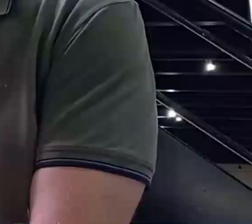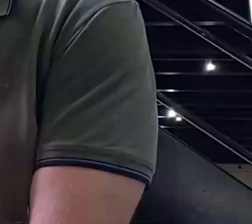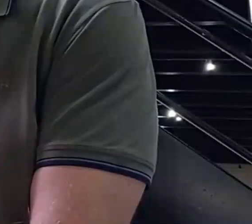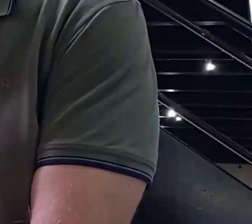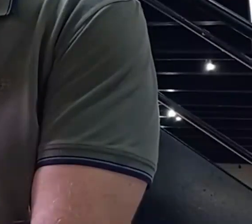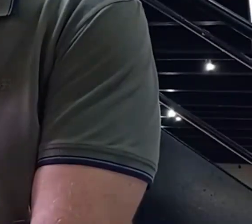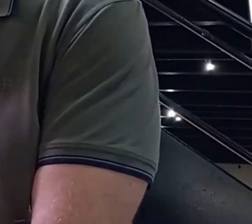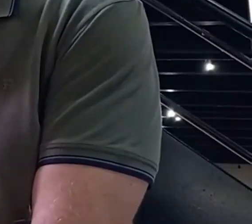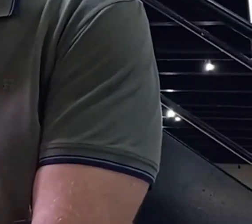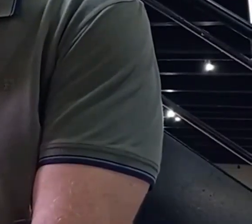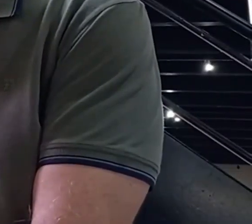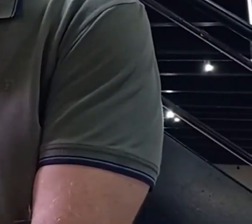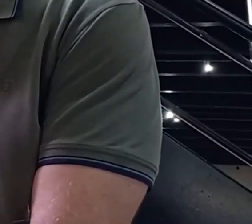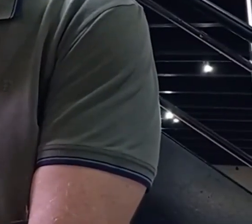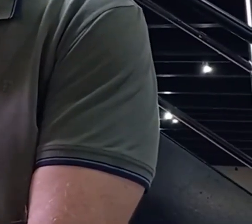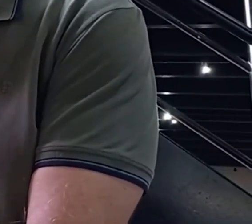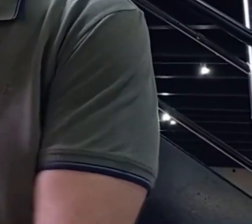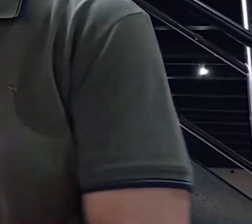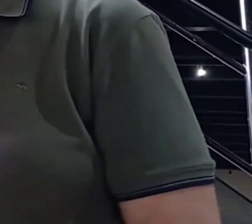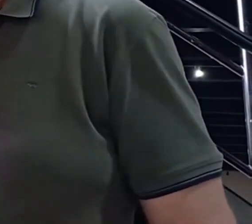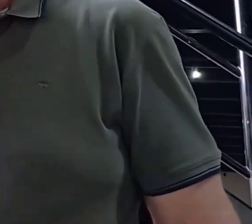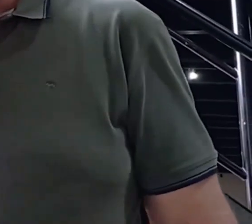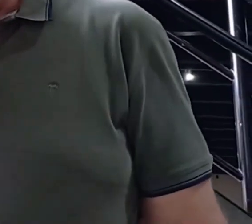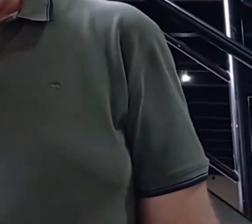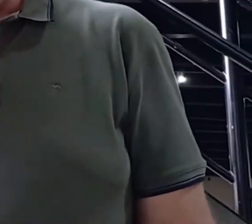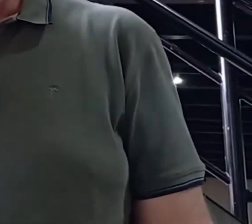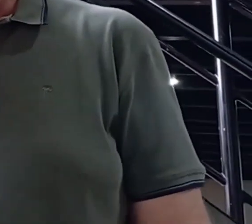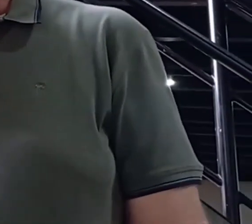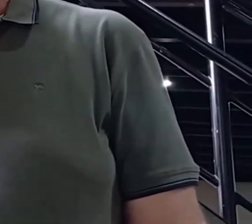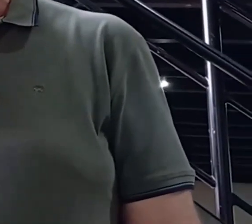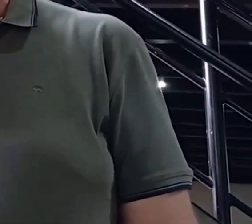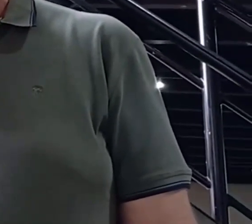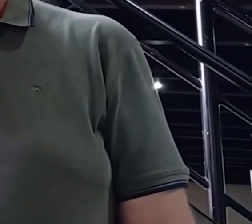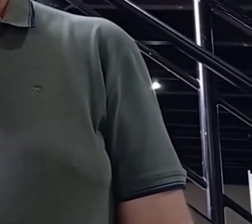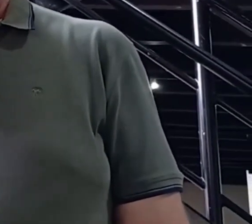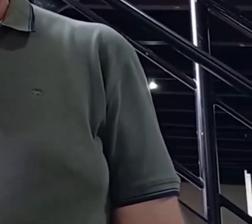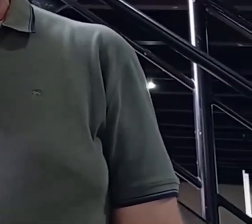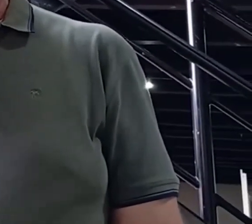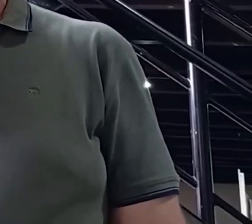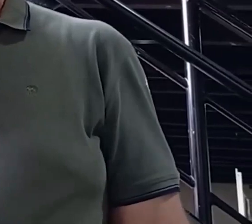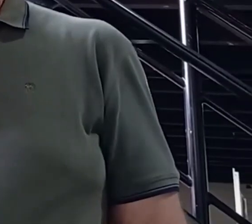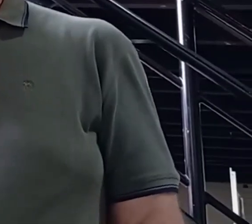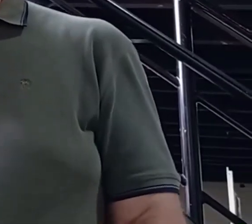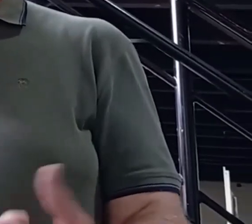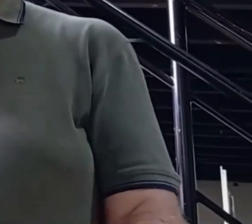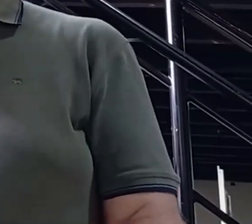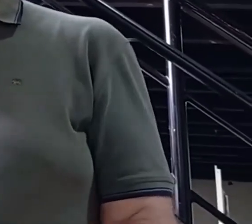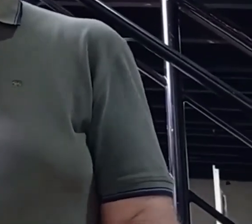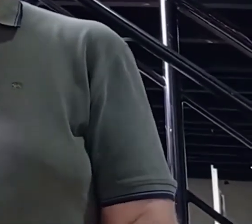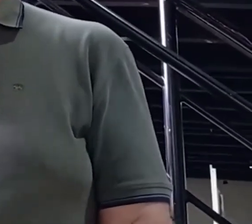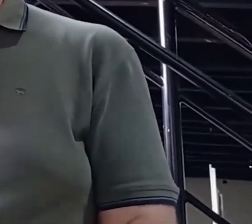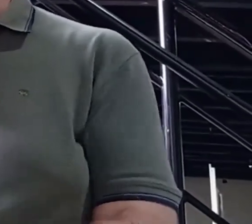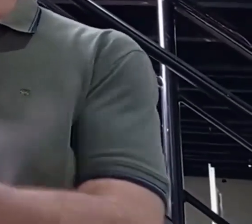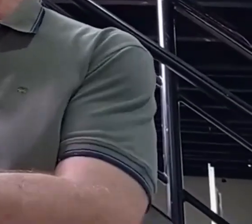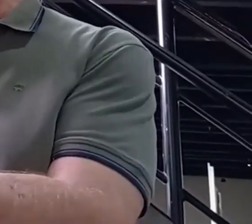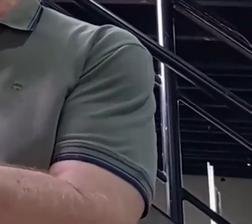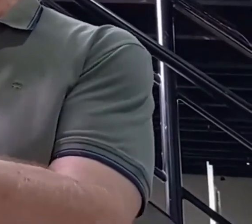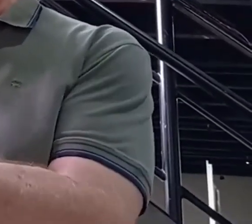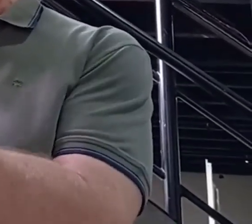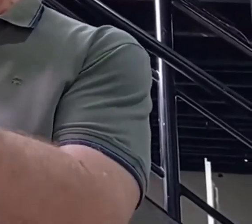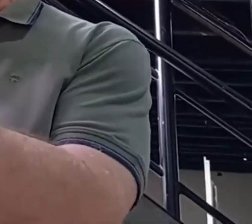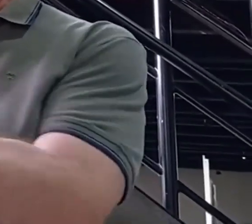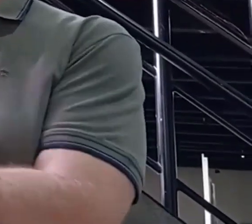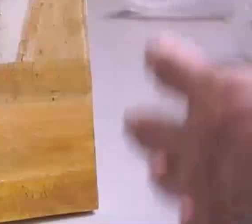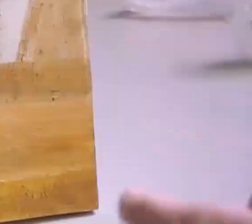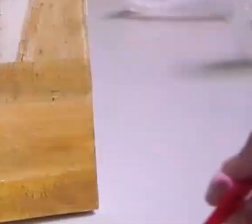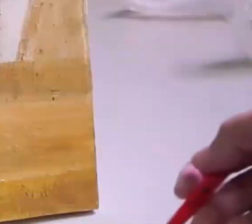saber. O uso da palheta não é só para misturar as tintas nela. De preferência não, procure misturar